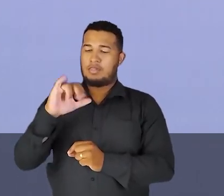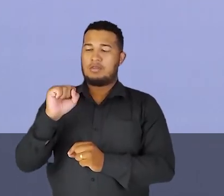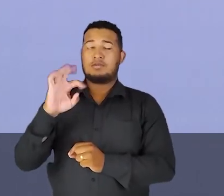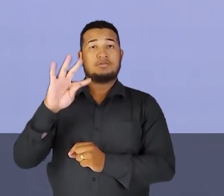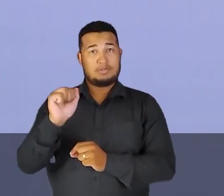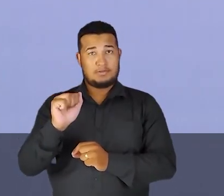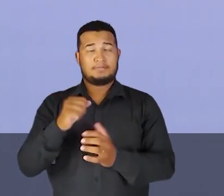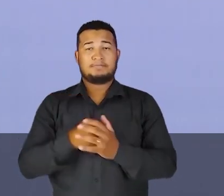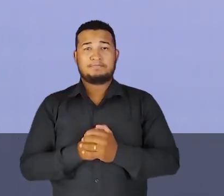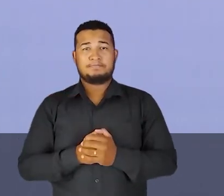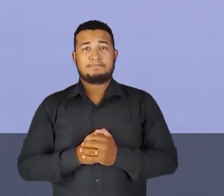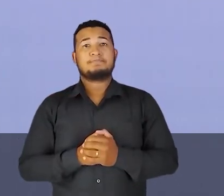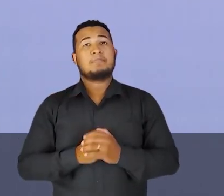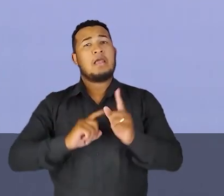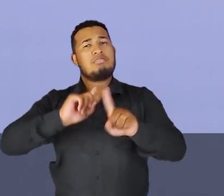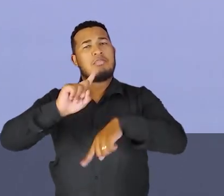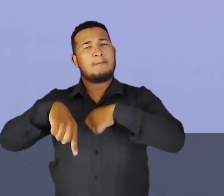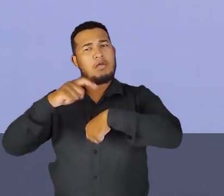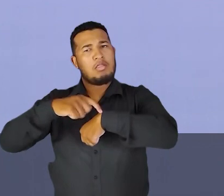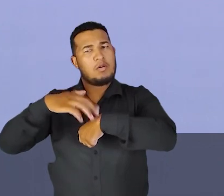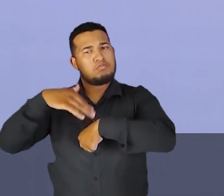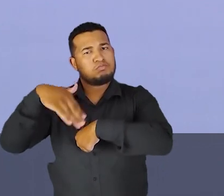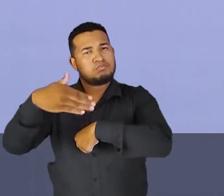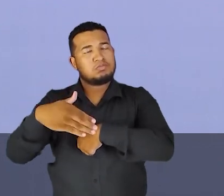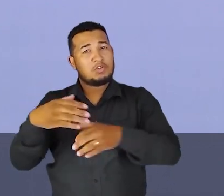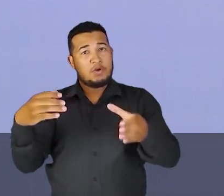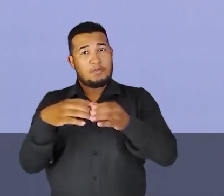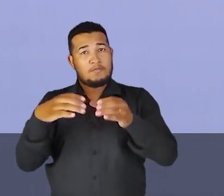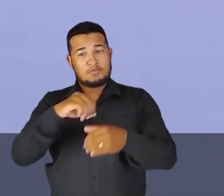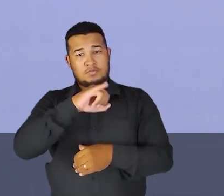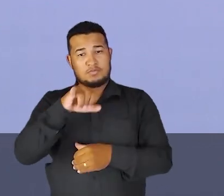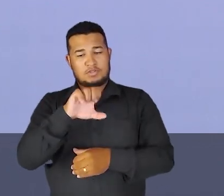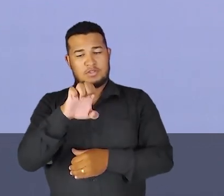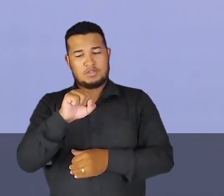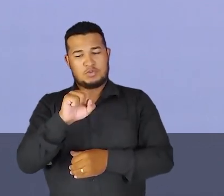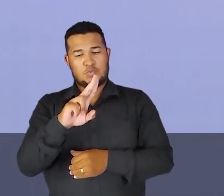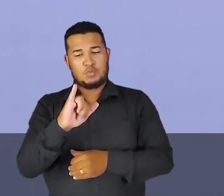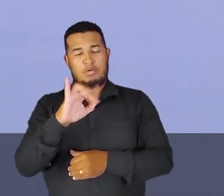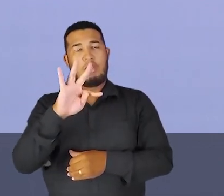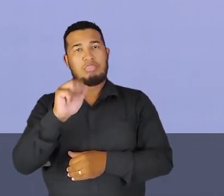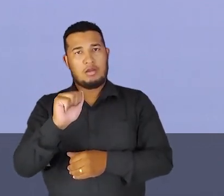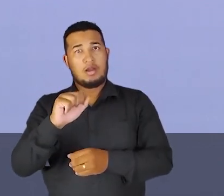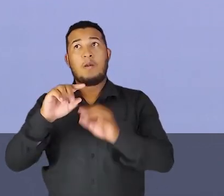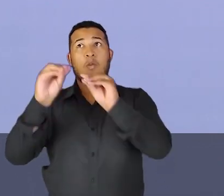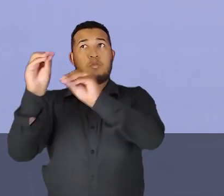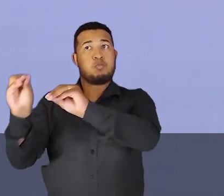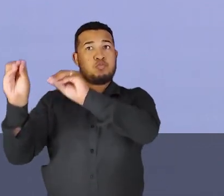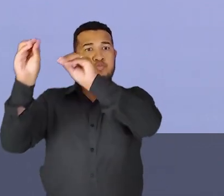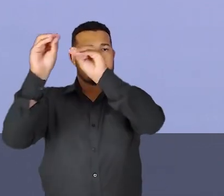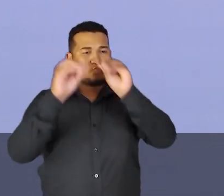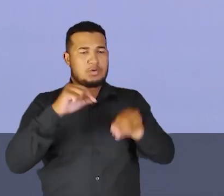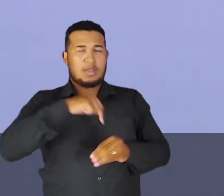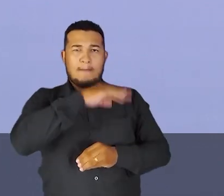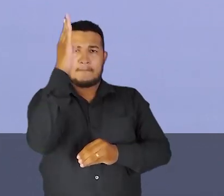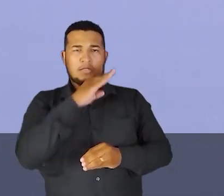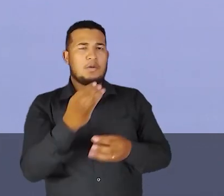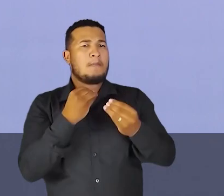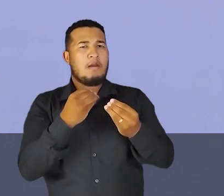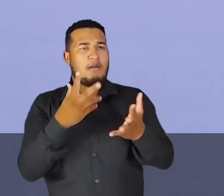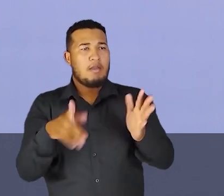bom? Com o tempo, os jesuítas vieram para o Brasil para catequizar os